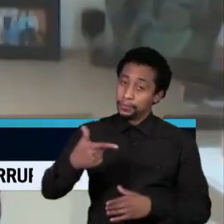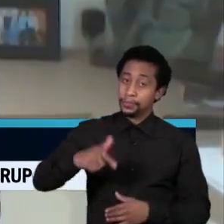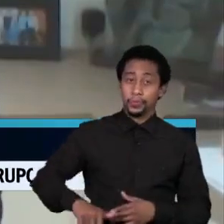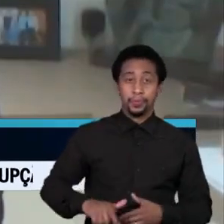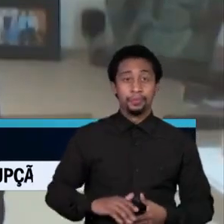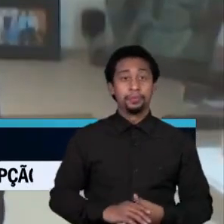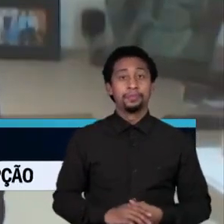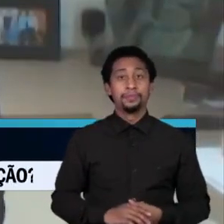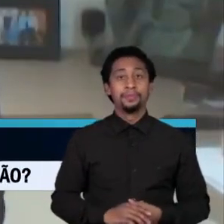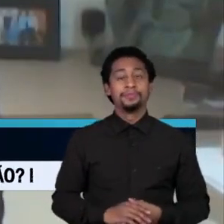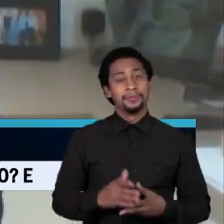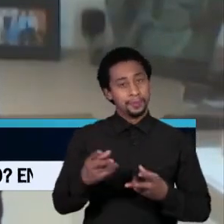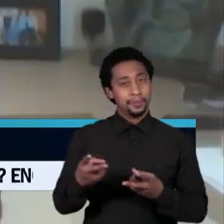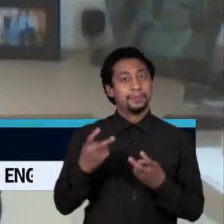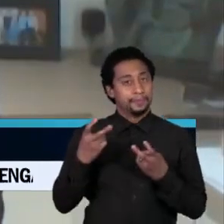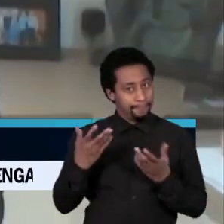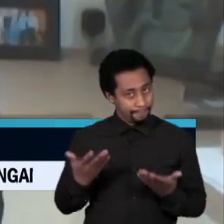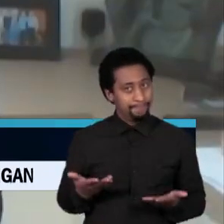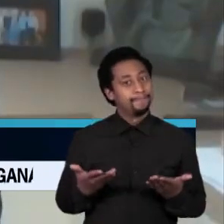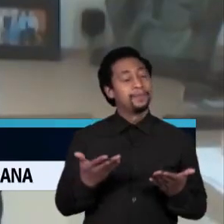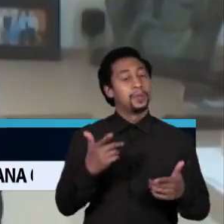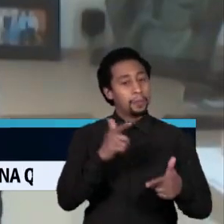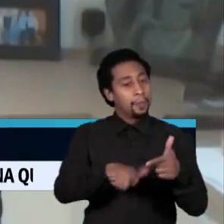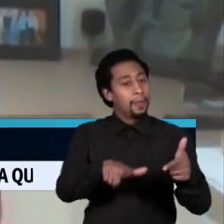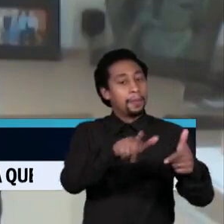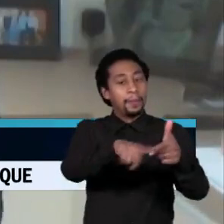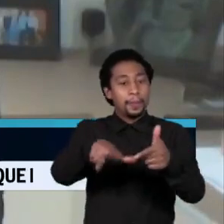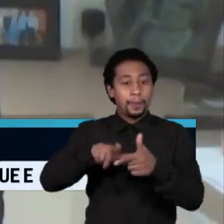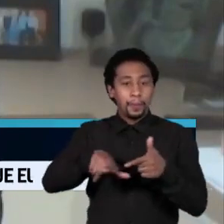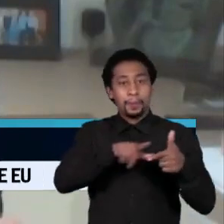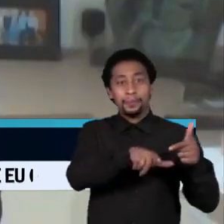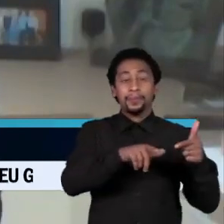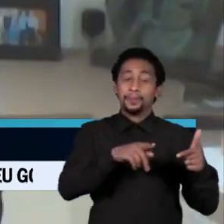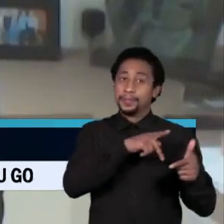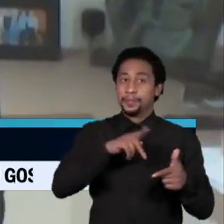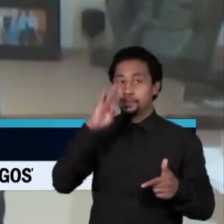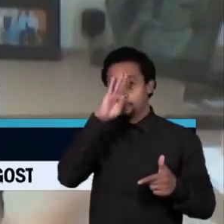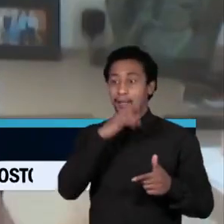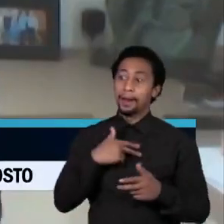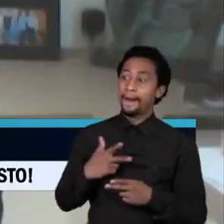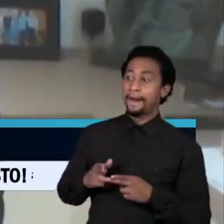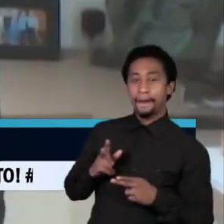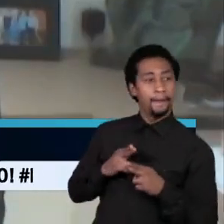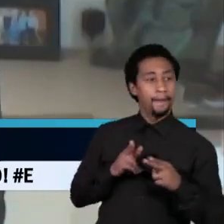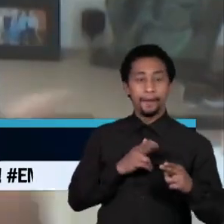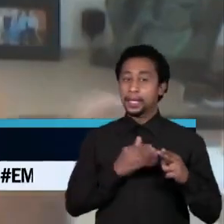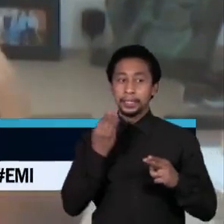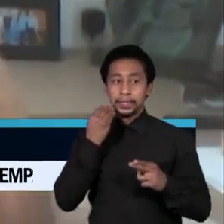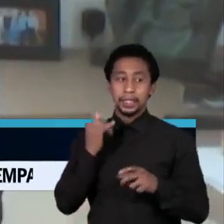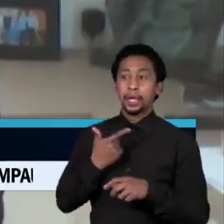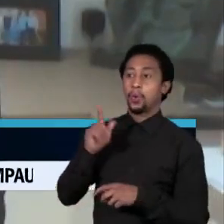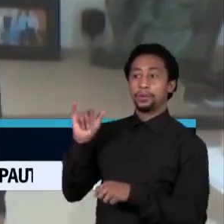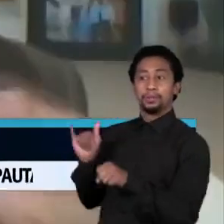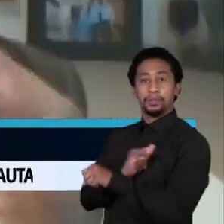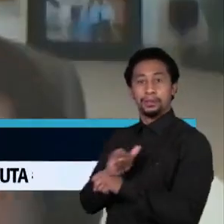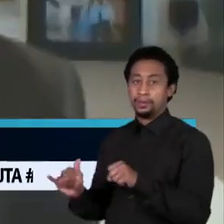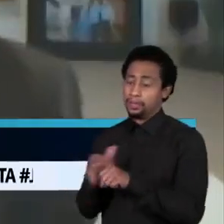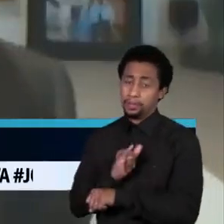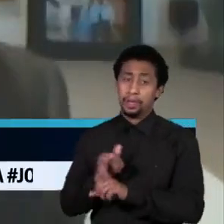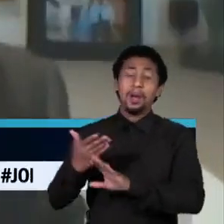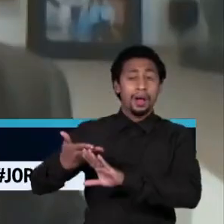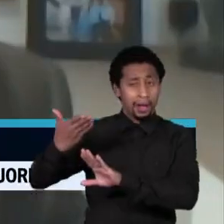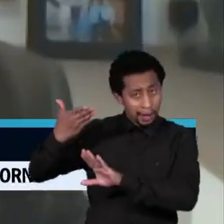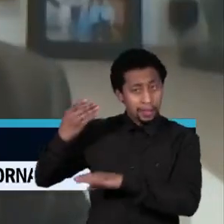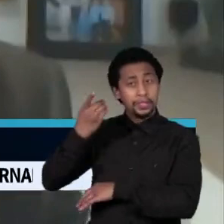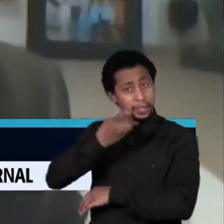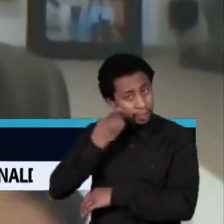das bravatas. O presidente Bolsonaro é dado a bravatas, e não é de agora, de muito tempo, mesmo quando era deputado. Ao mesmo